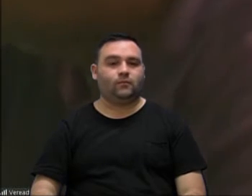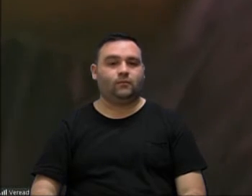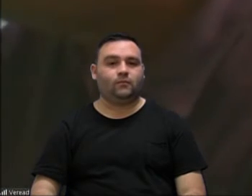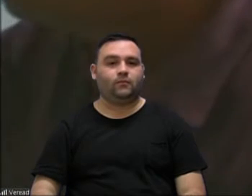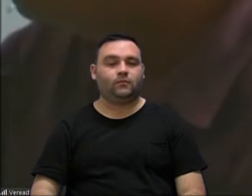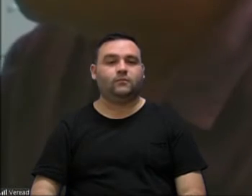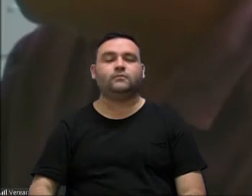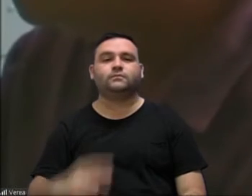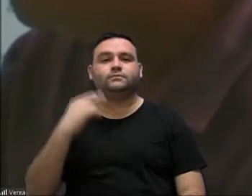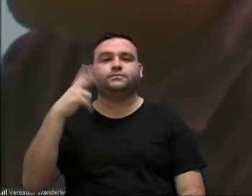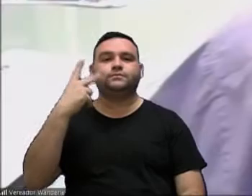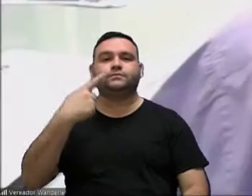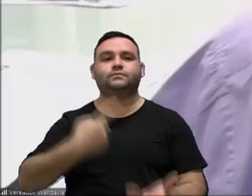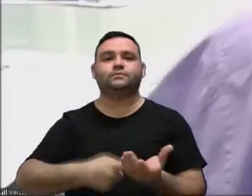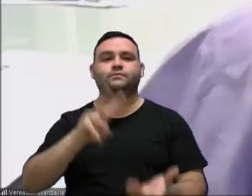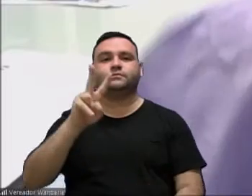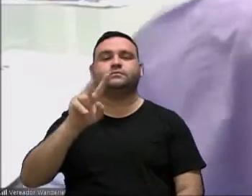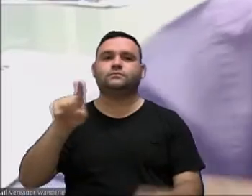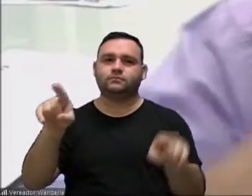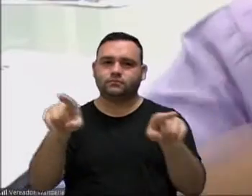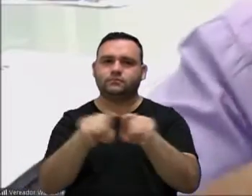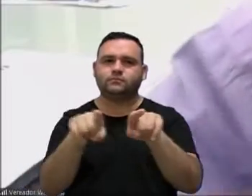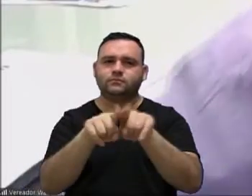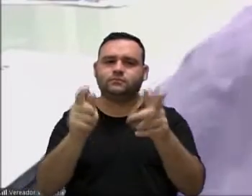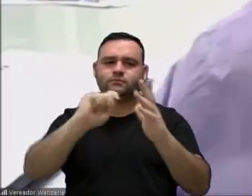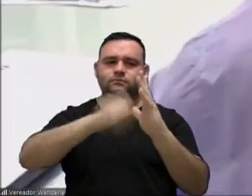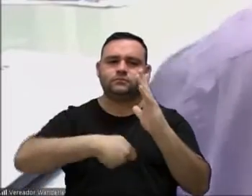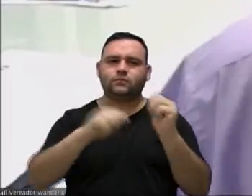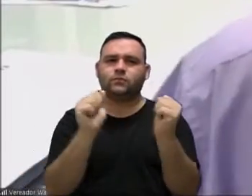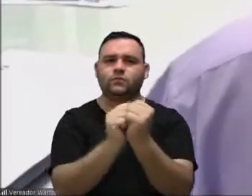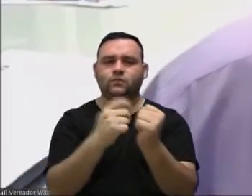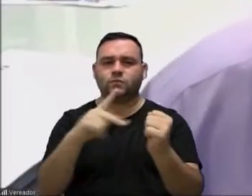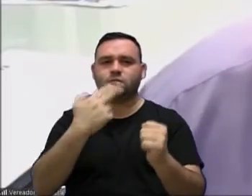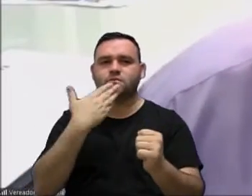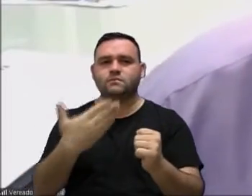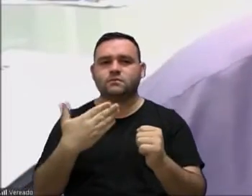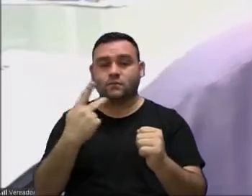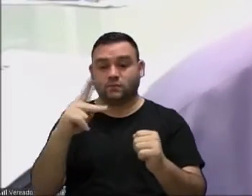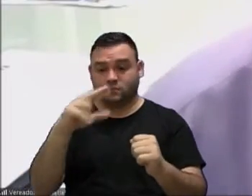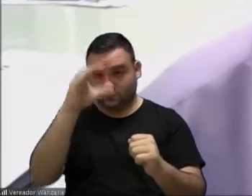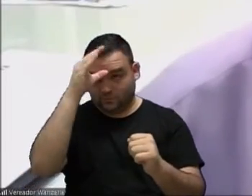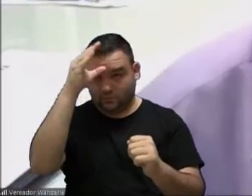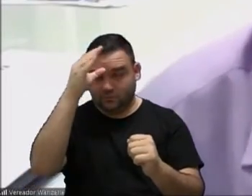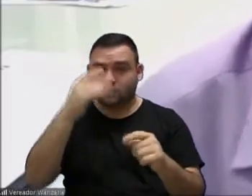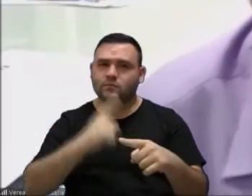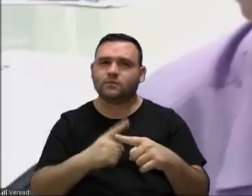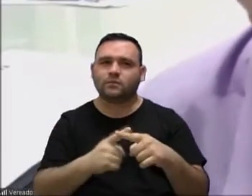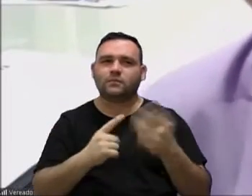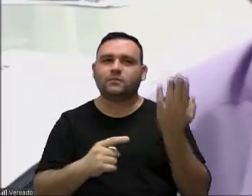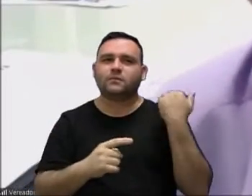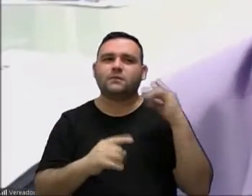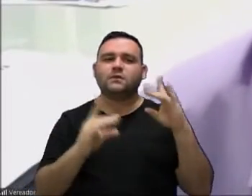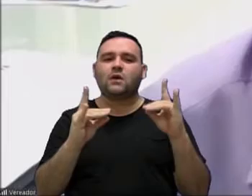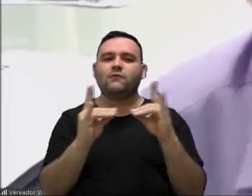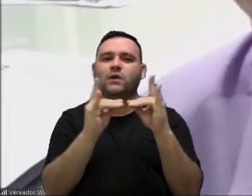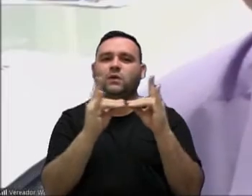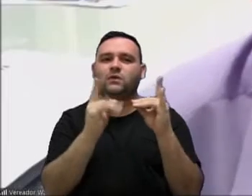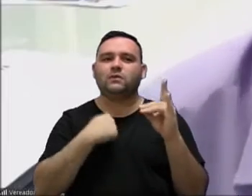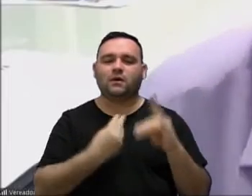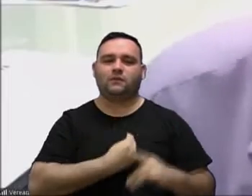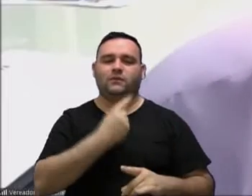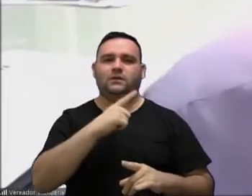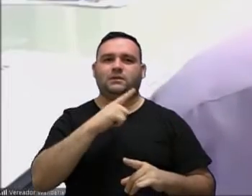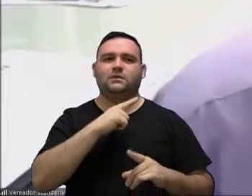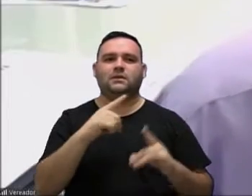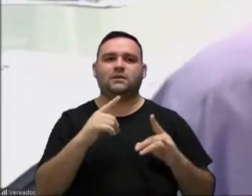Ô vereador Vitão, eu também queria assinar esse requerimento do seu tio, que no dia do velório eu estava